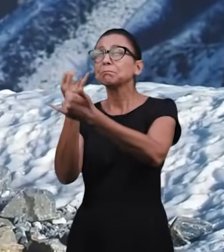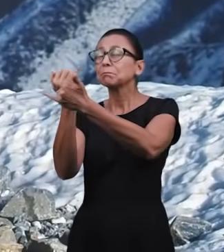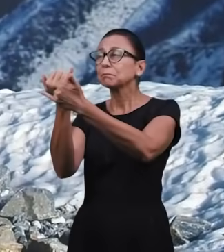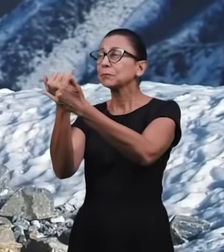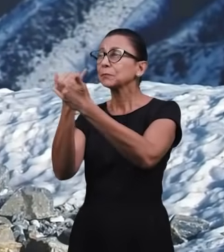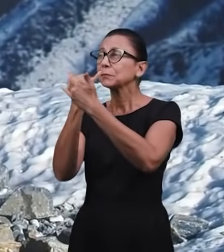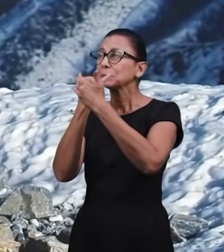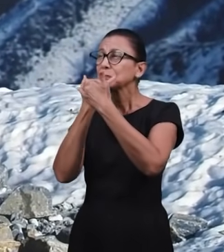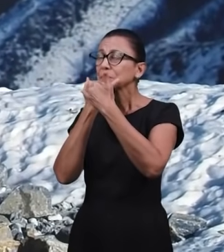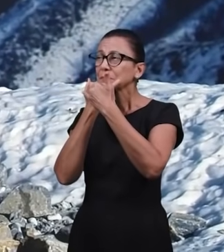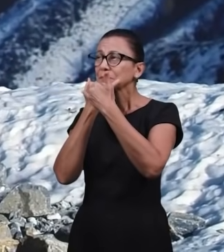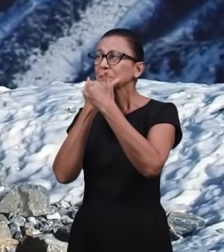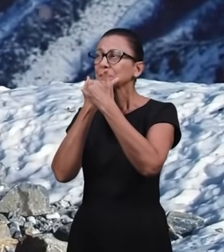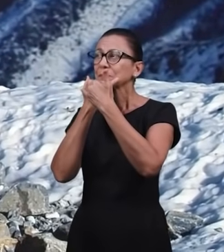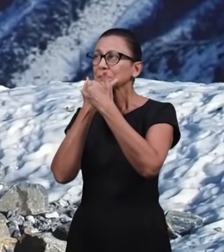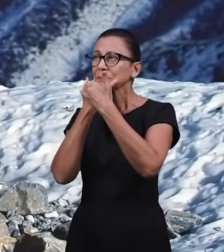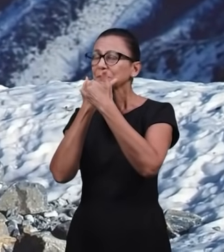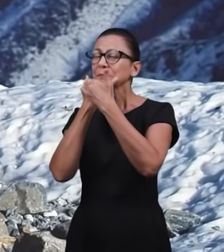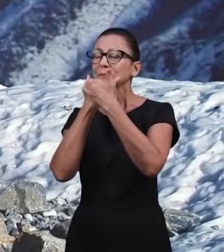perdão